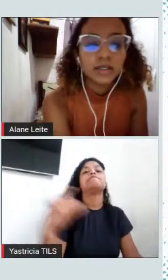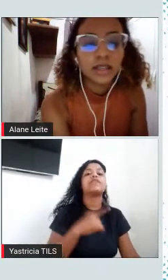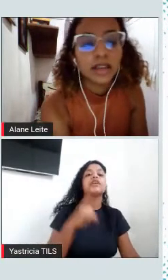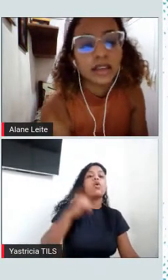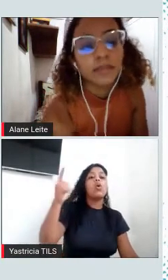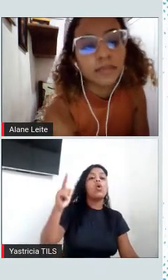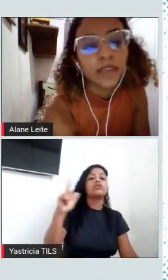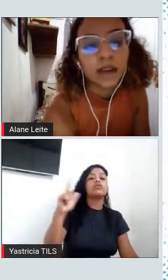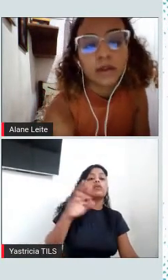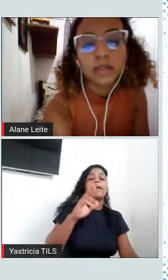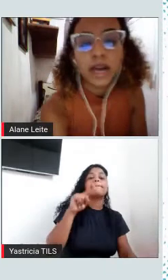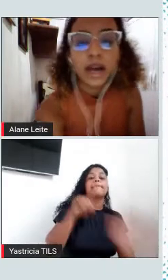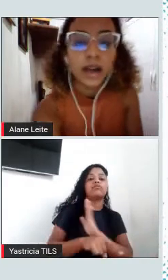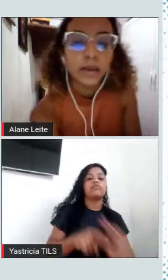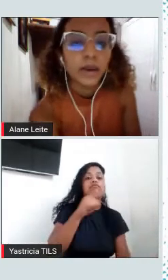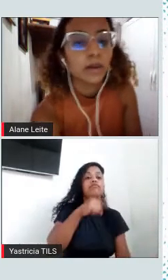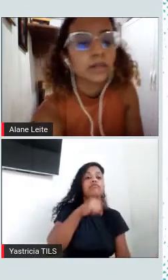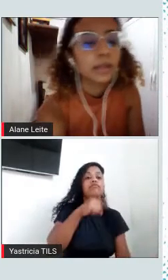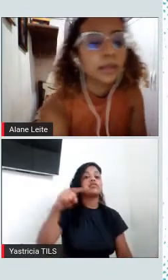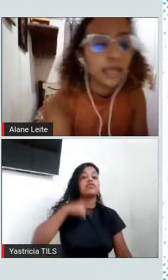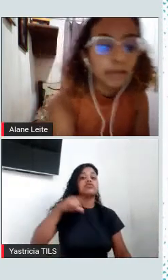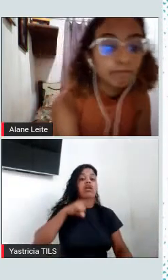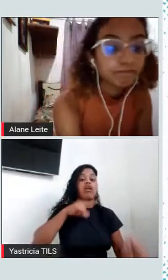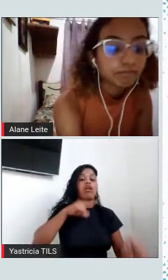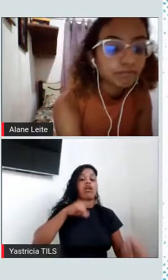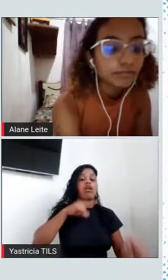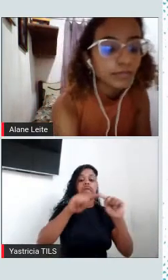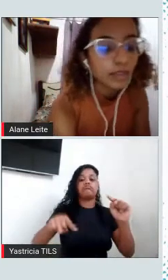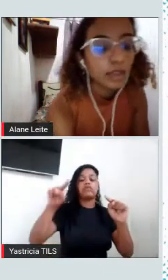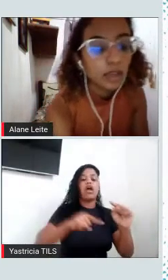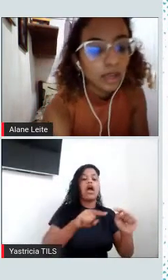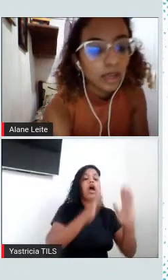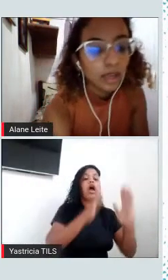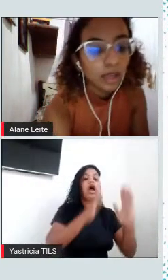vocês relacionarem a coluna A com a coluna B.